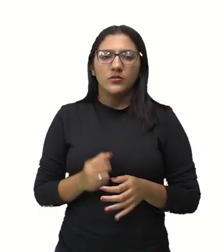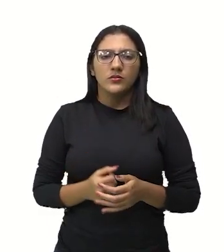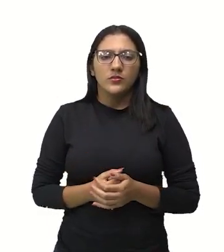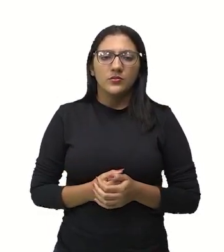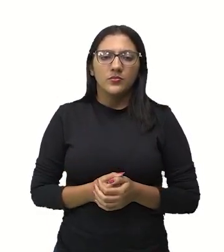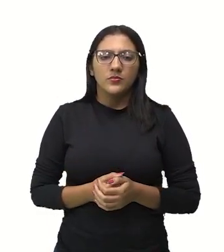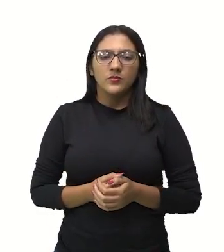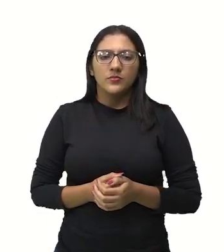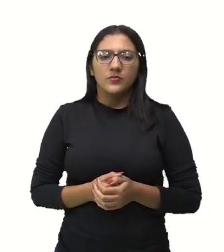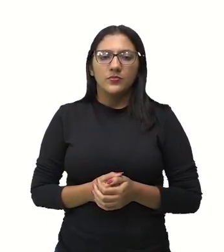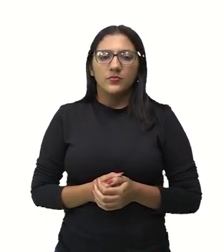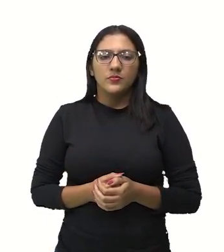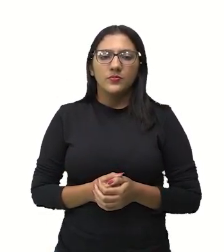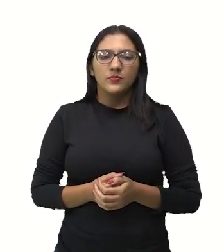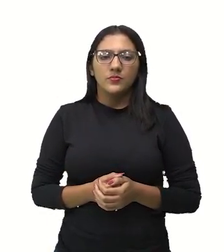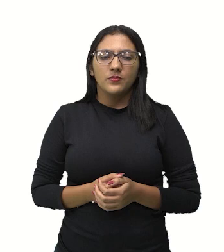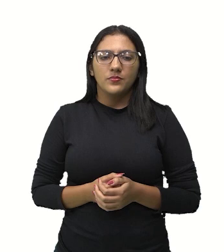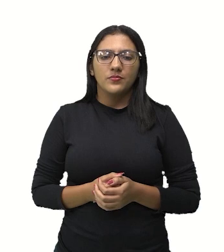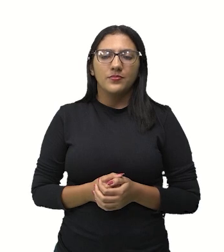Deixa eu ajeitar aqui, tá?